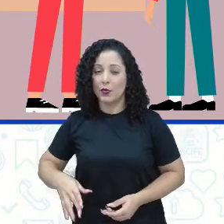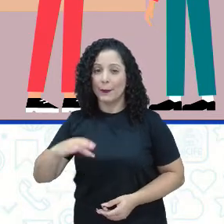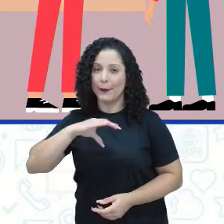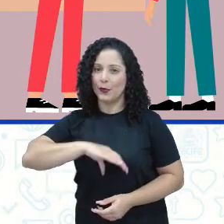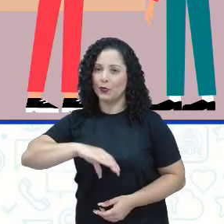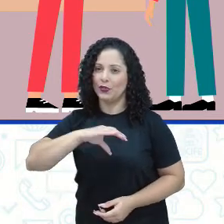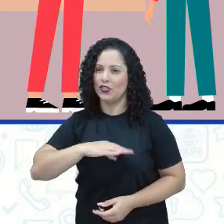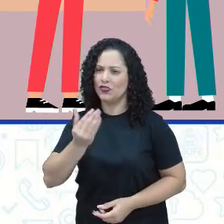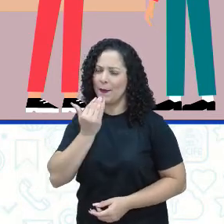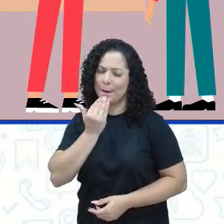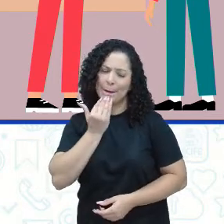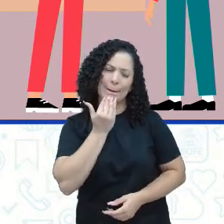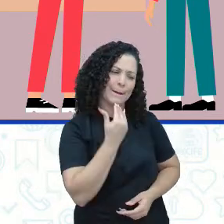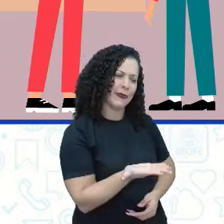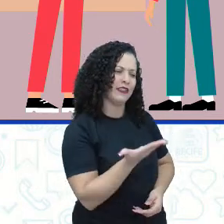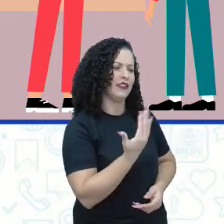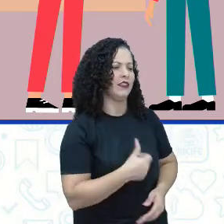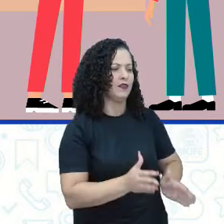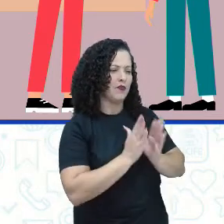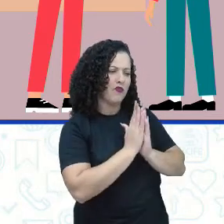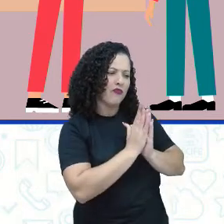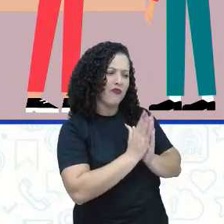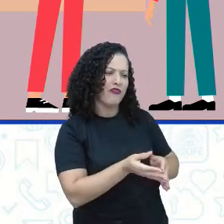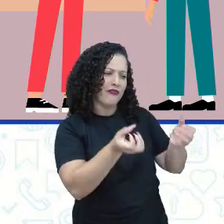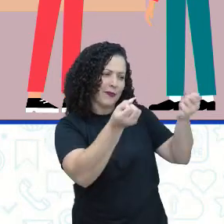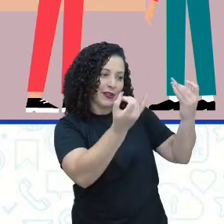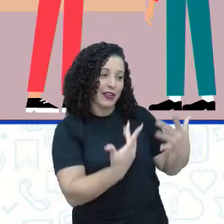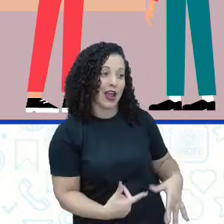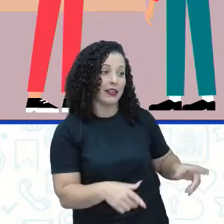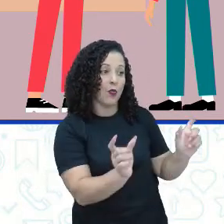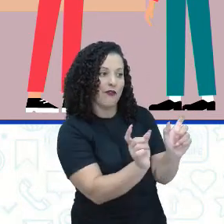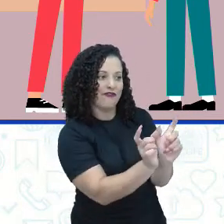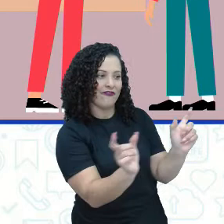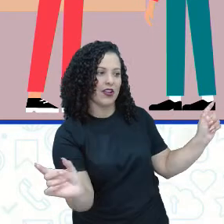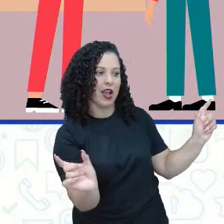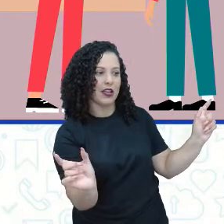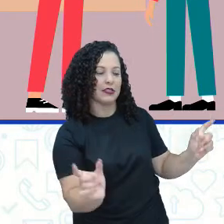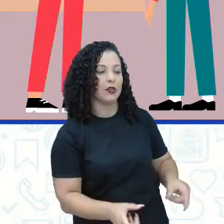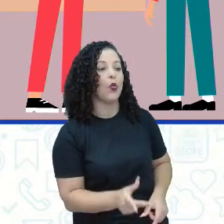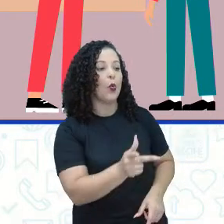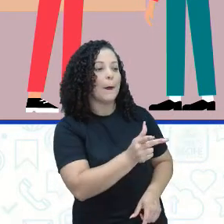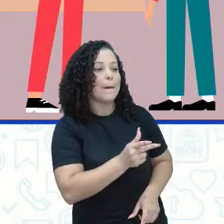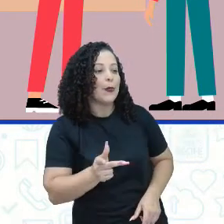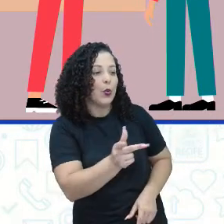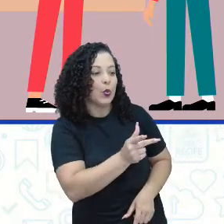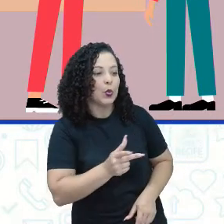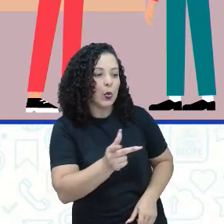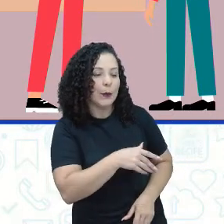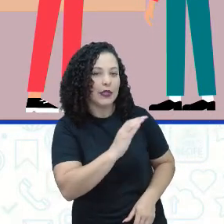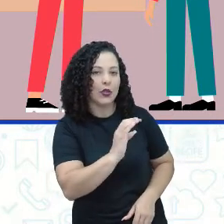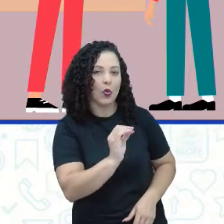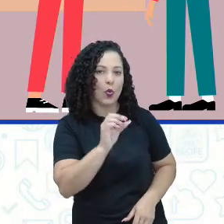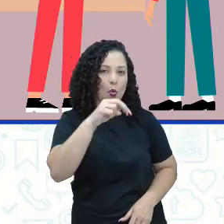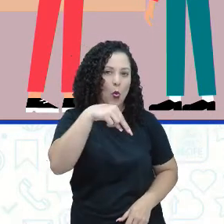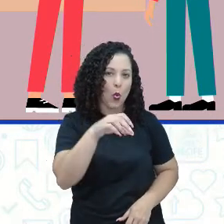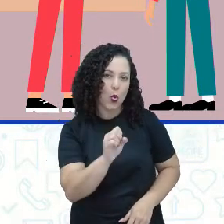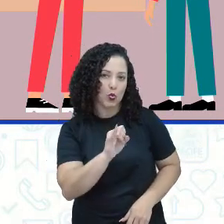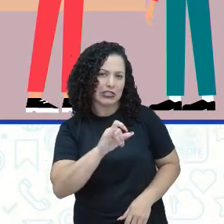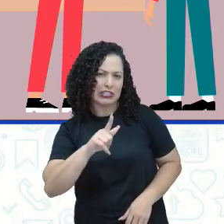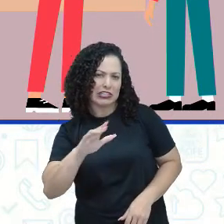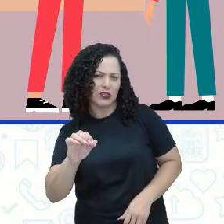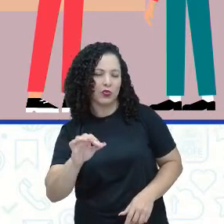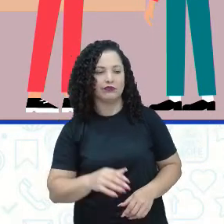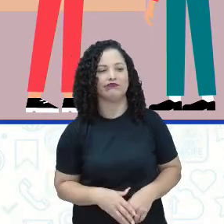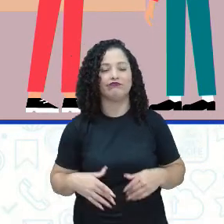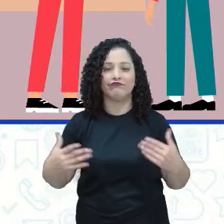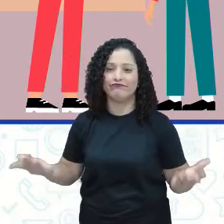a Pedrinho, por favor, diga uma frase com o pronome consigo, né? Então, Pedrinho